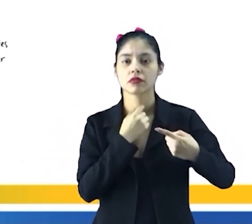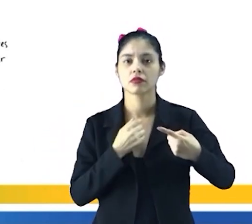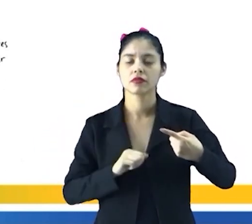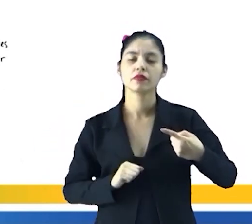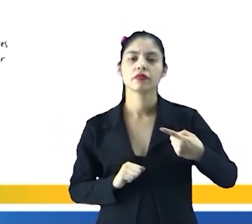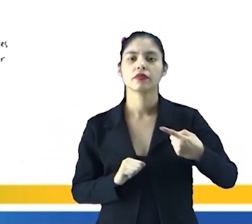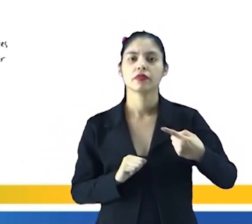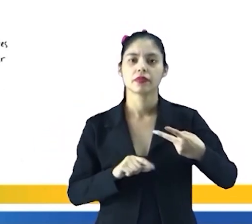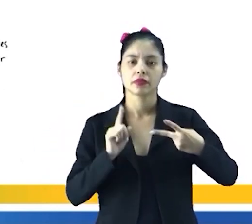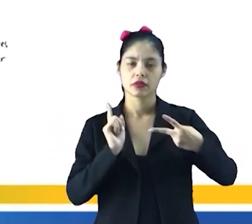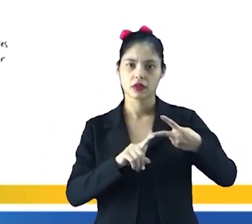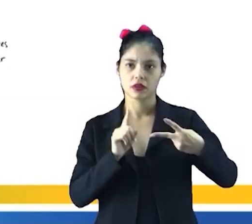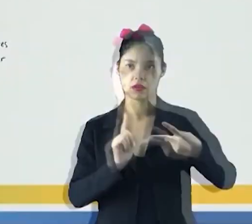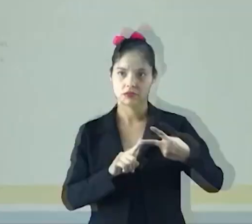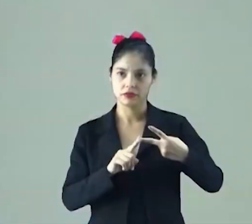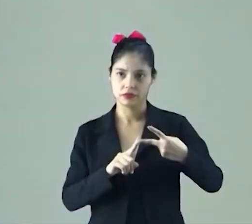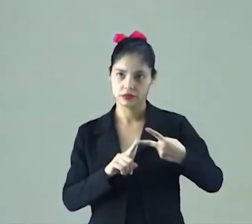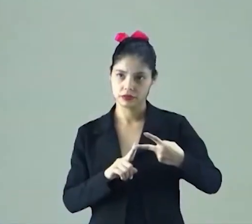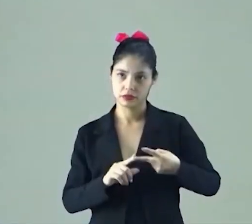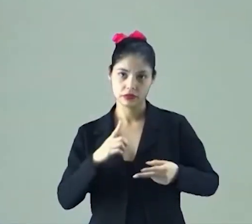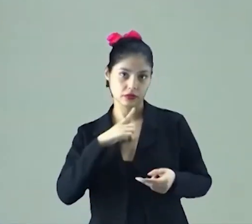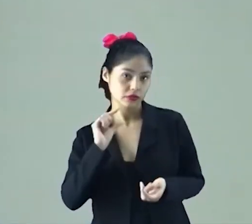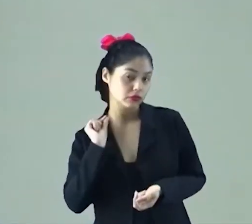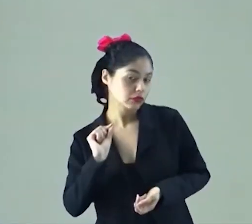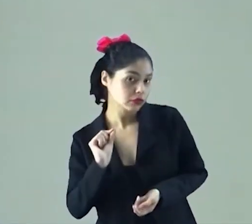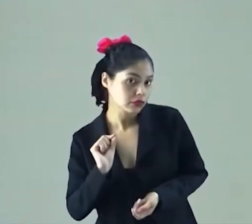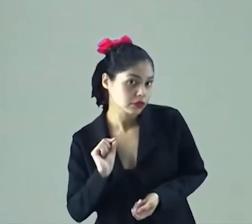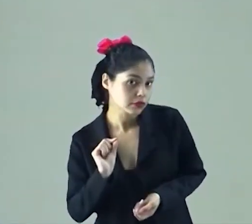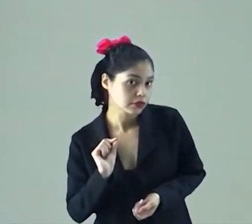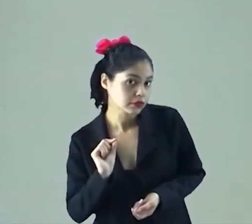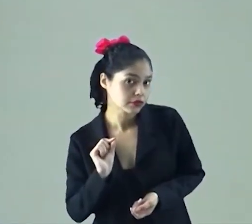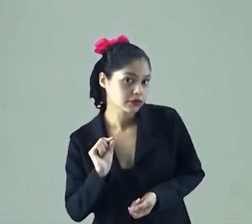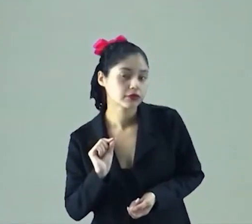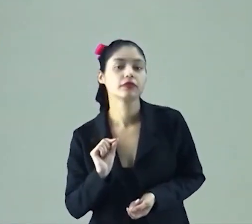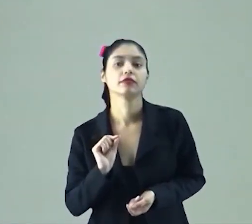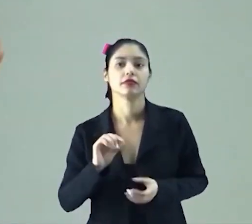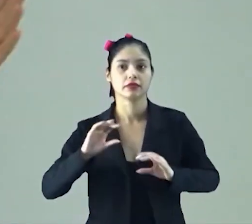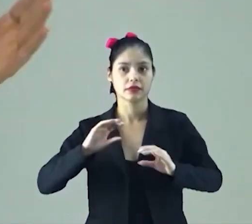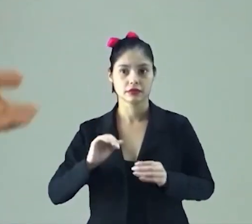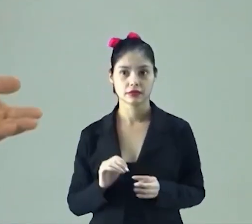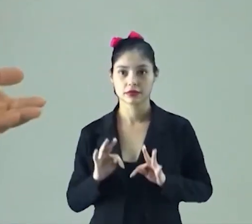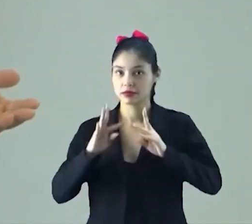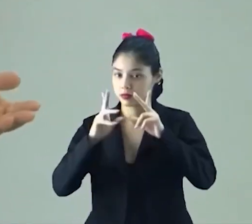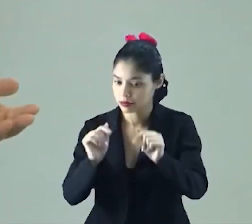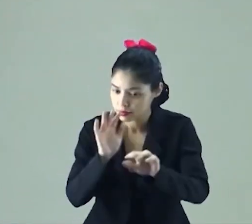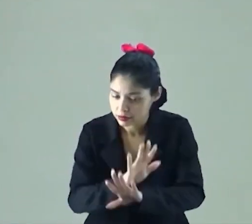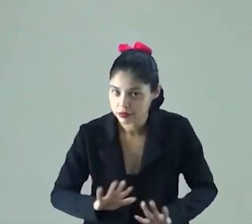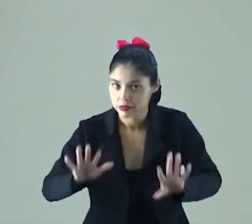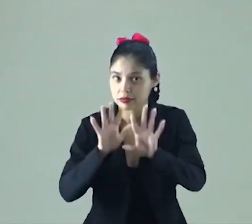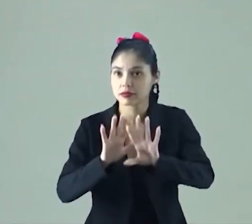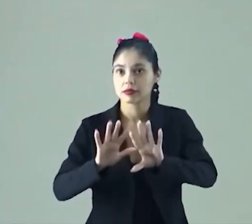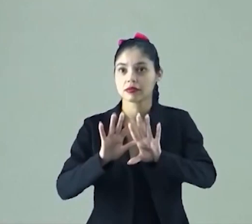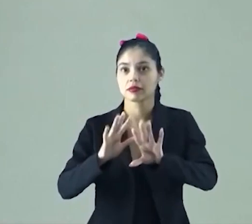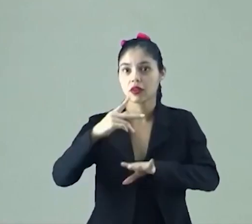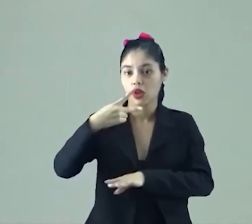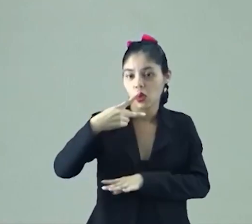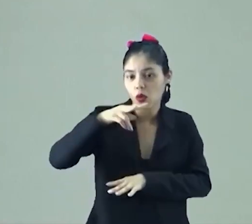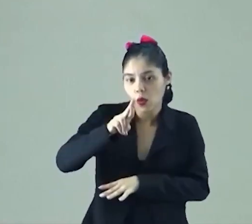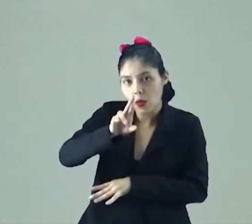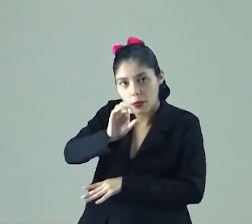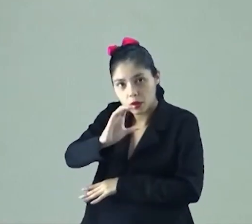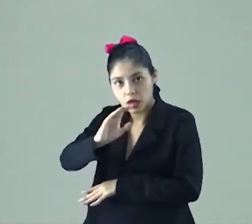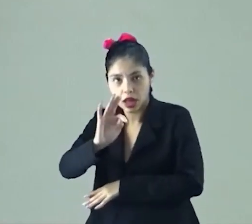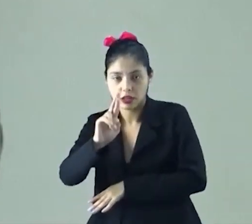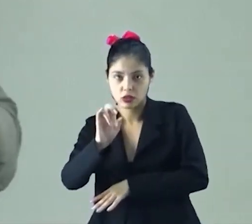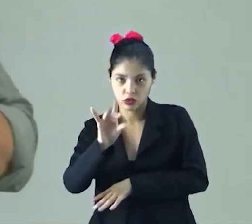bastante rudimentares. A maioria dos Moneras são o que, gente? São seres, a maioria não, todos os Moneras são o que?